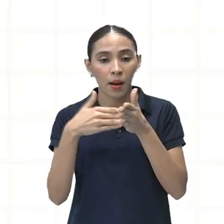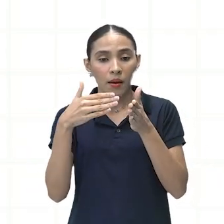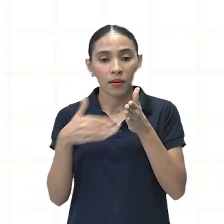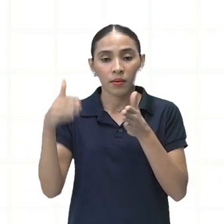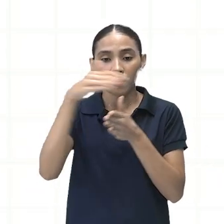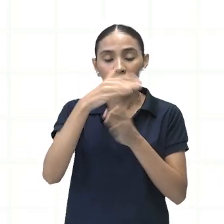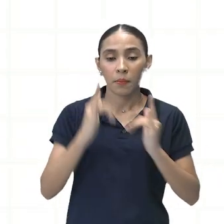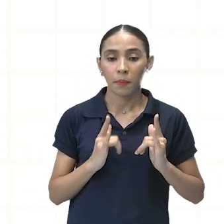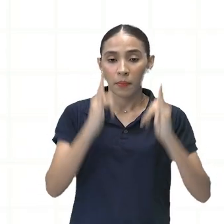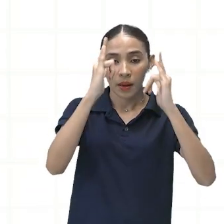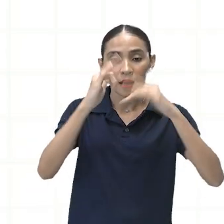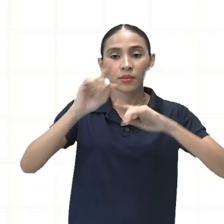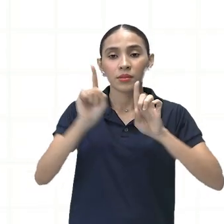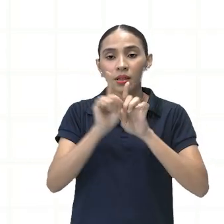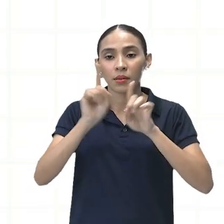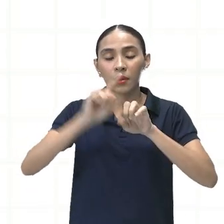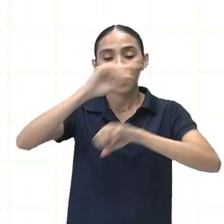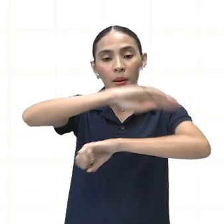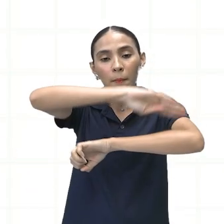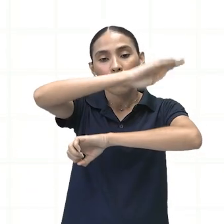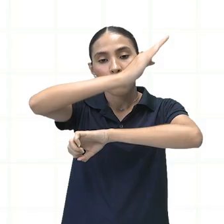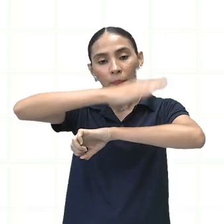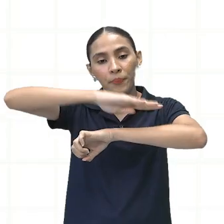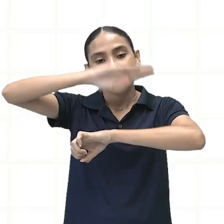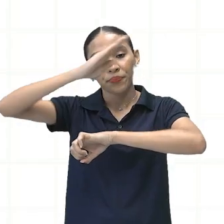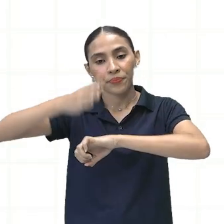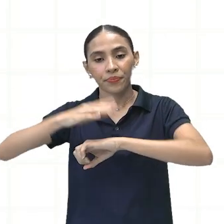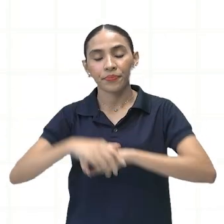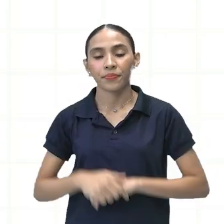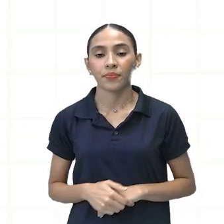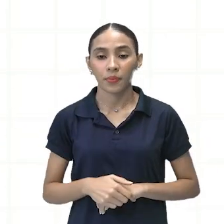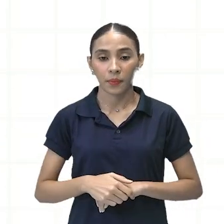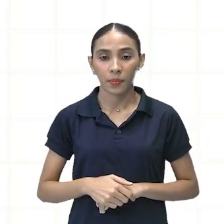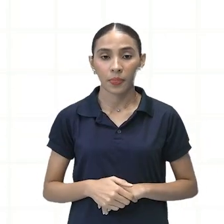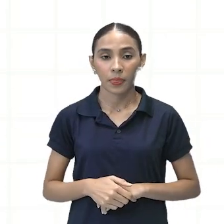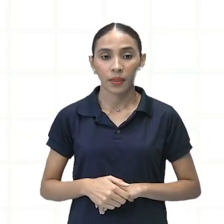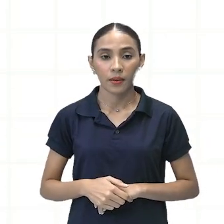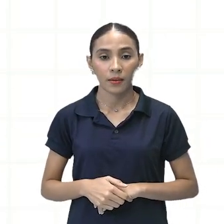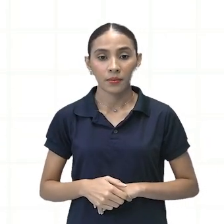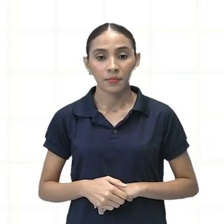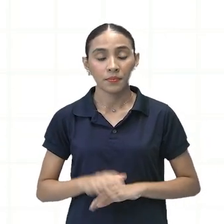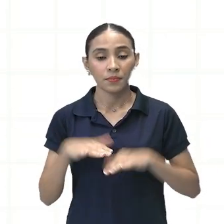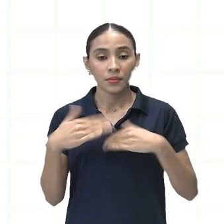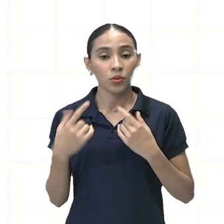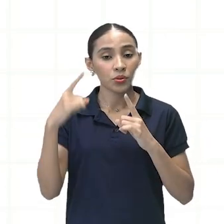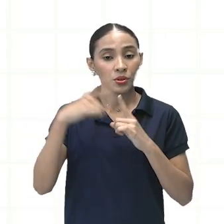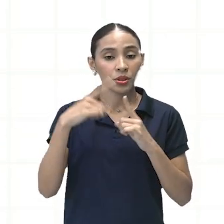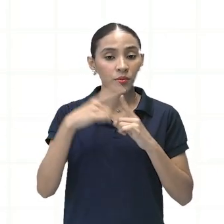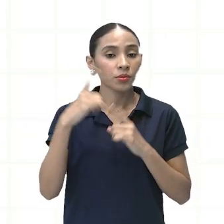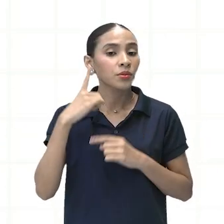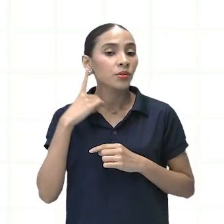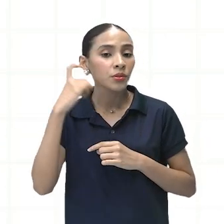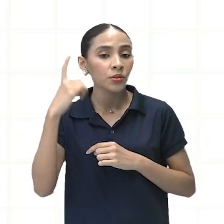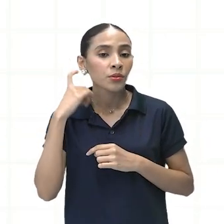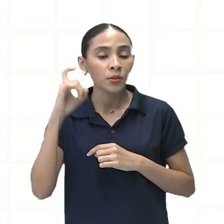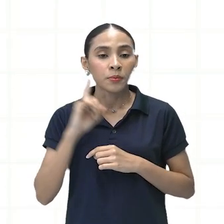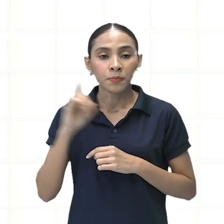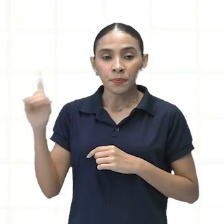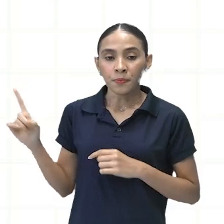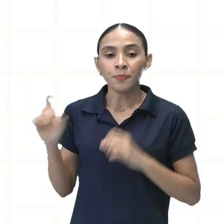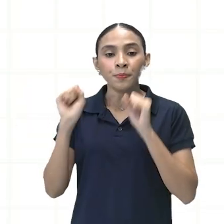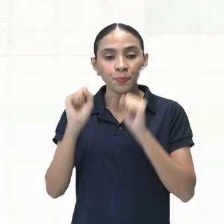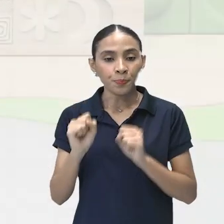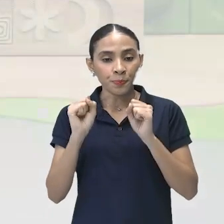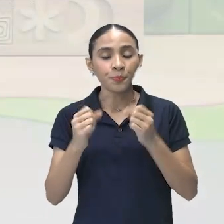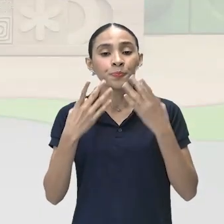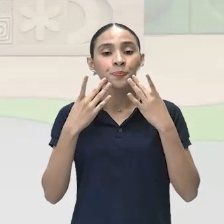como prédios e montanhas. Bem, esse tipo de som, o infrassom, ele pode ter